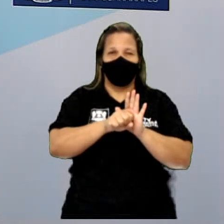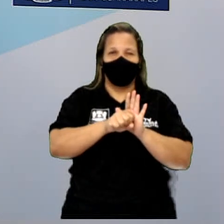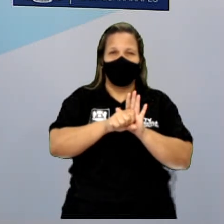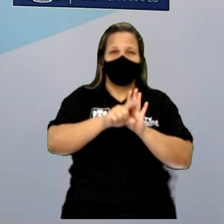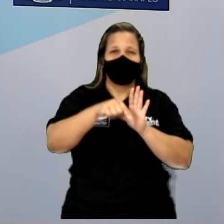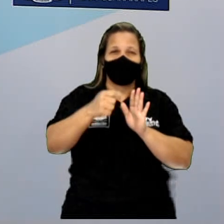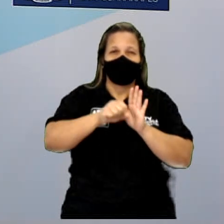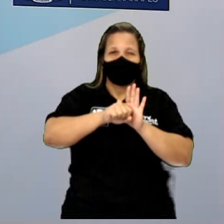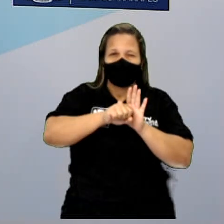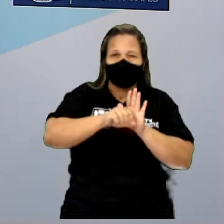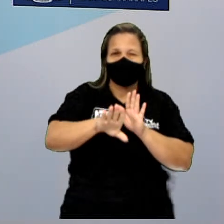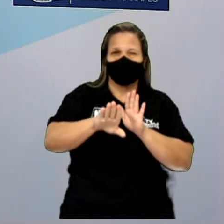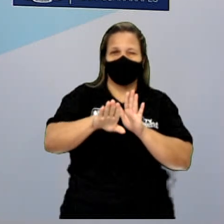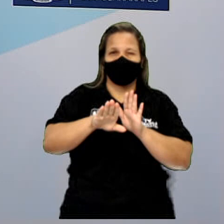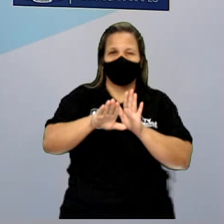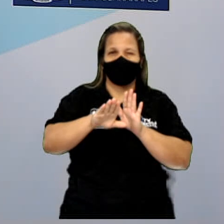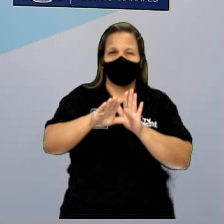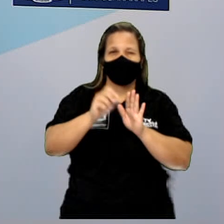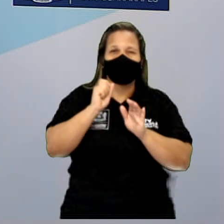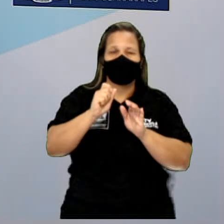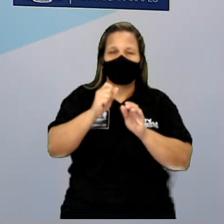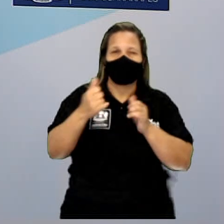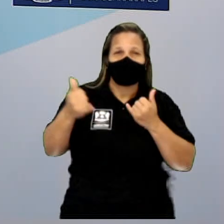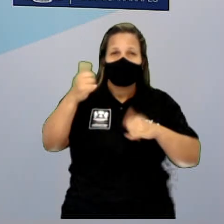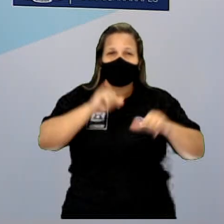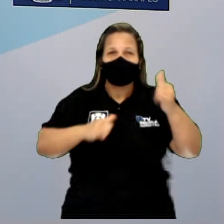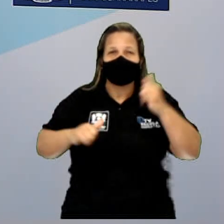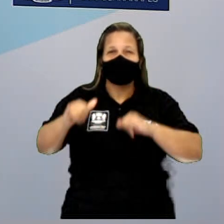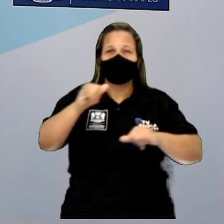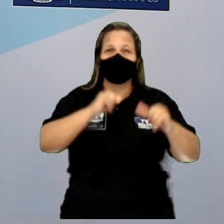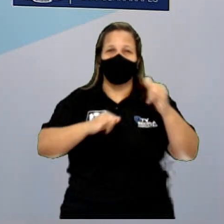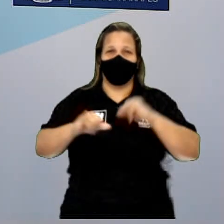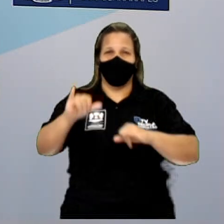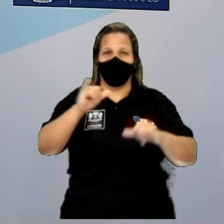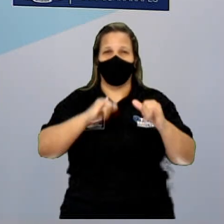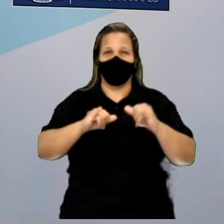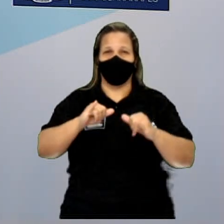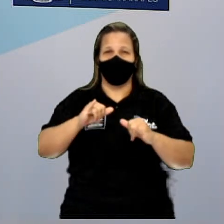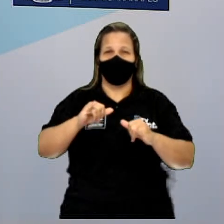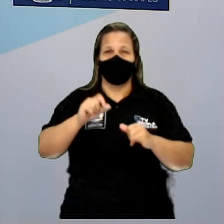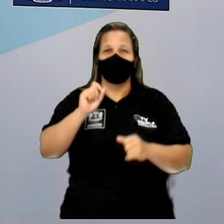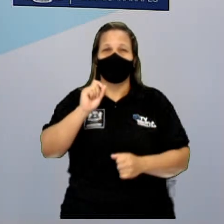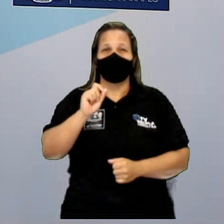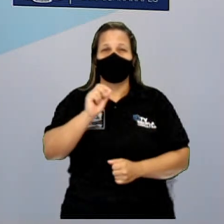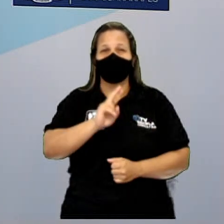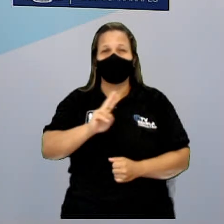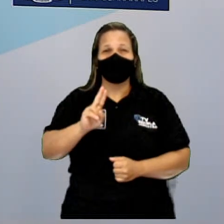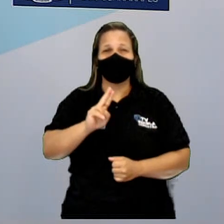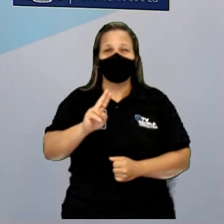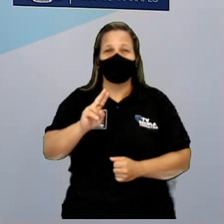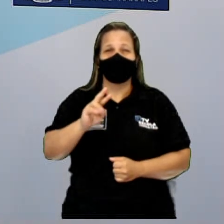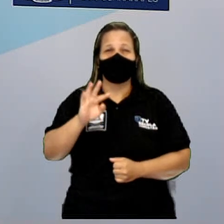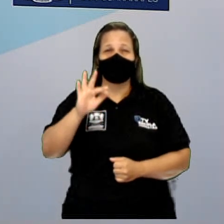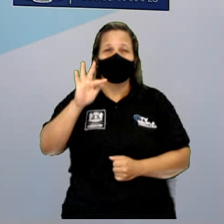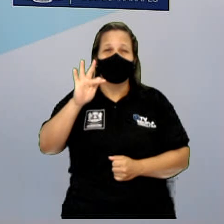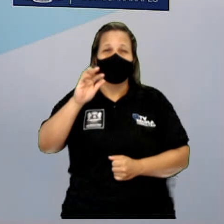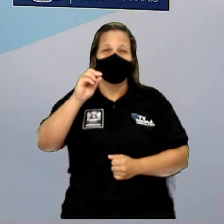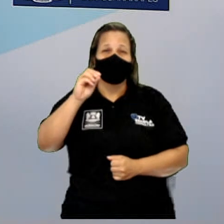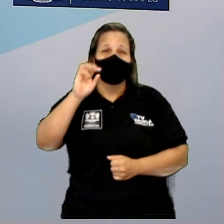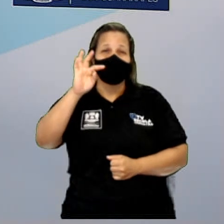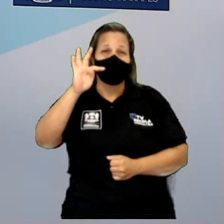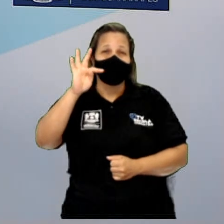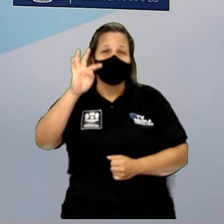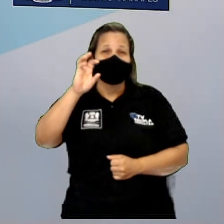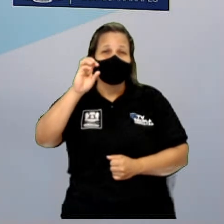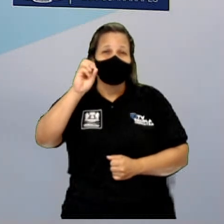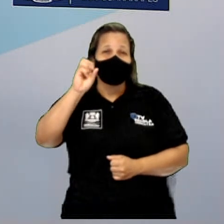reação química, começar uma reação química que a gente chama de fotossíntese, certo? E vai desprezar a parte